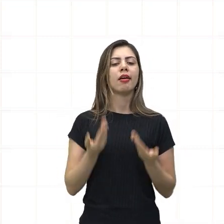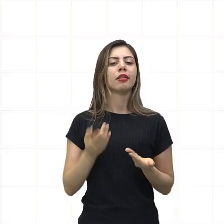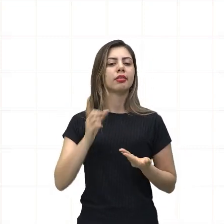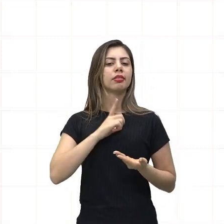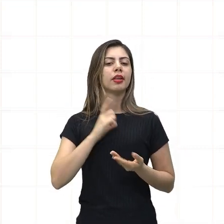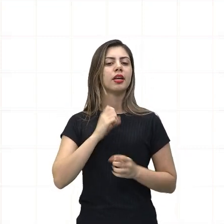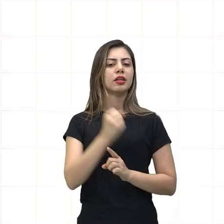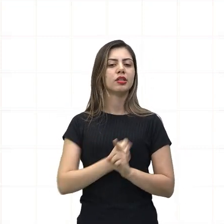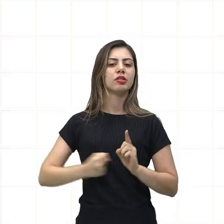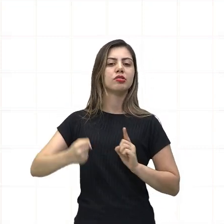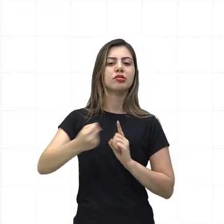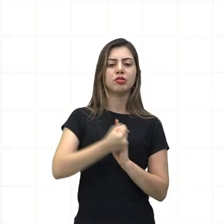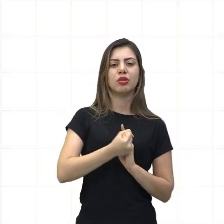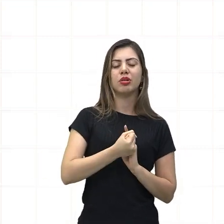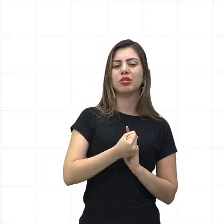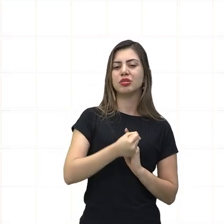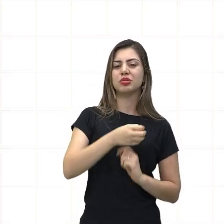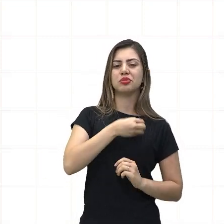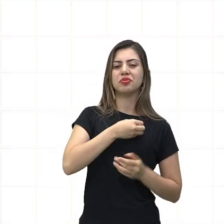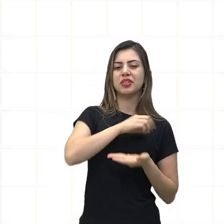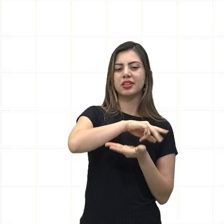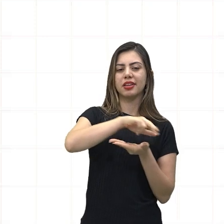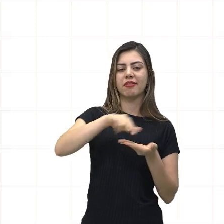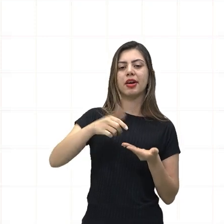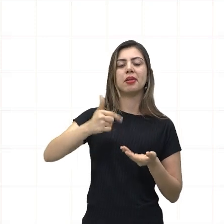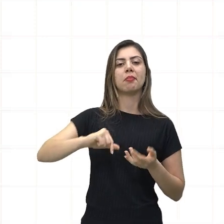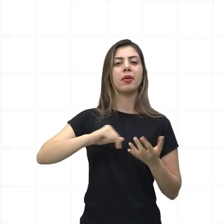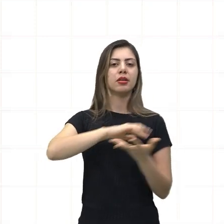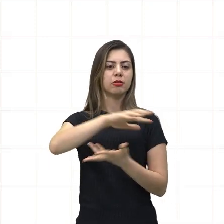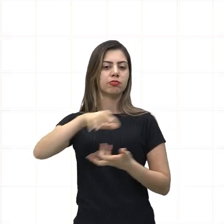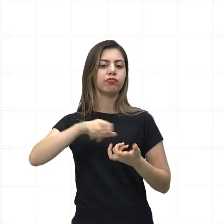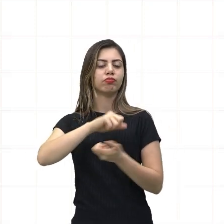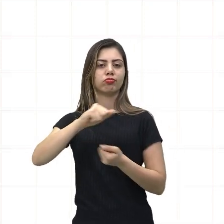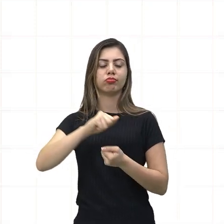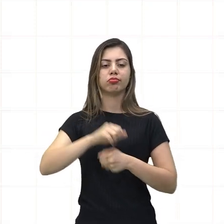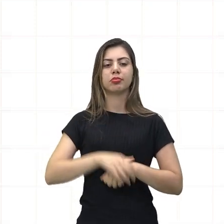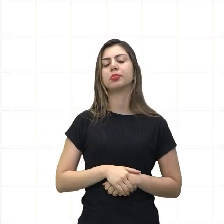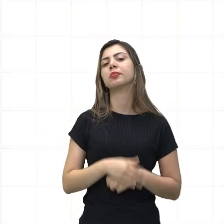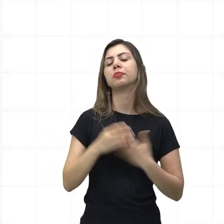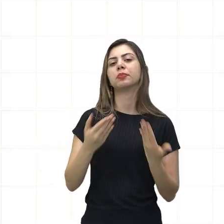sociobiodiversidade e da sustentabilidade ambiental.